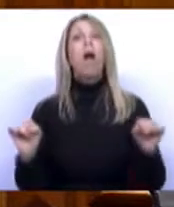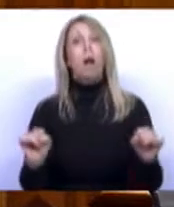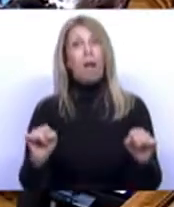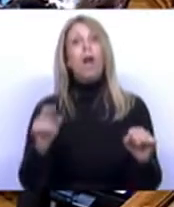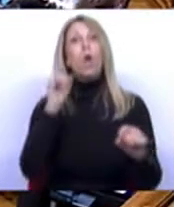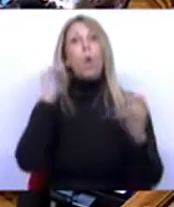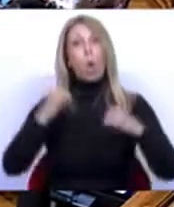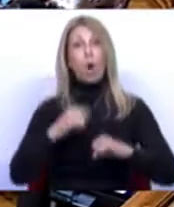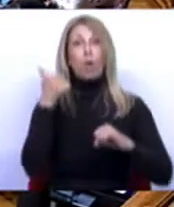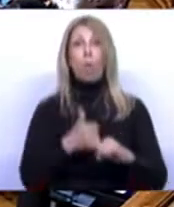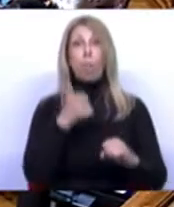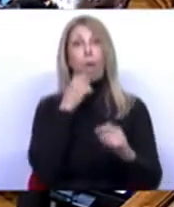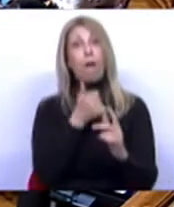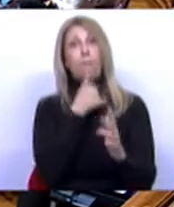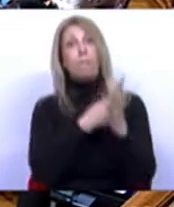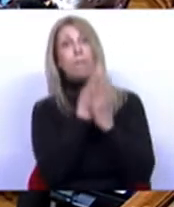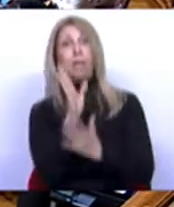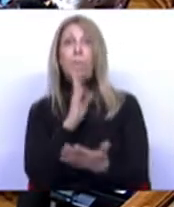atual situação.